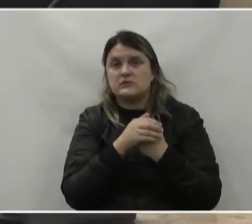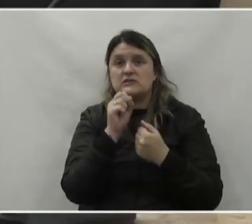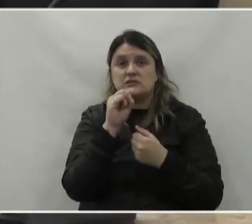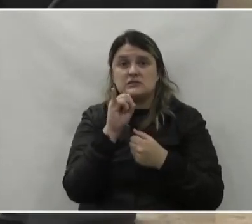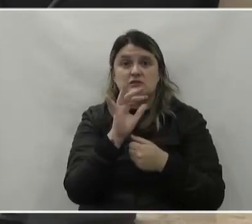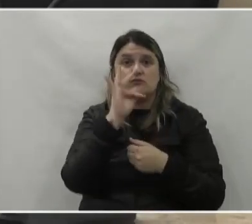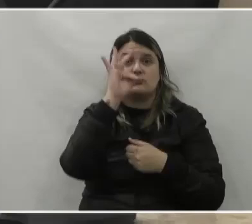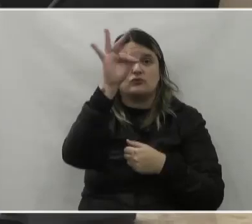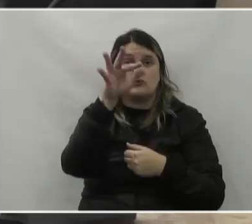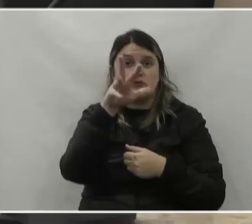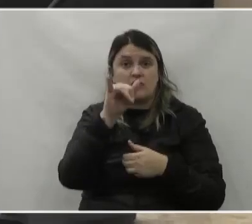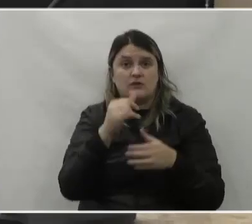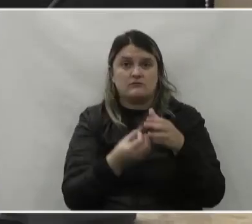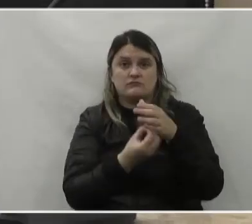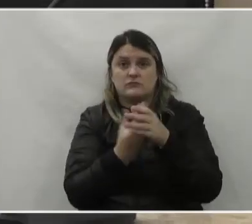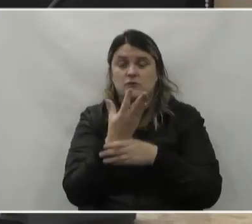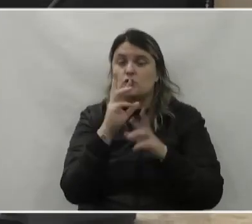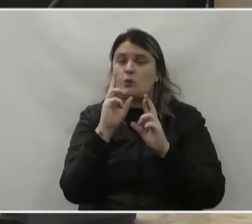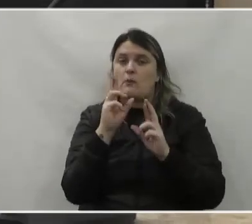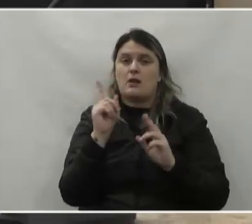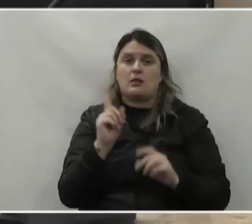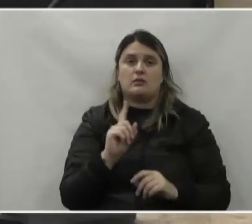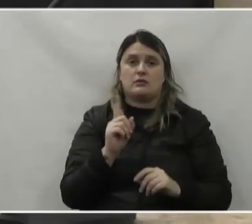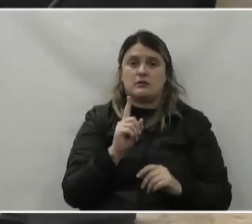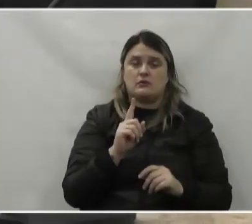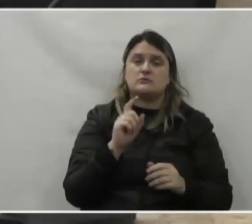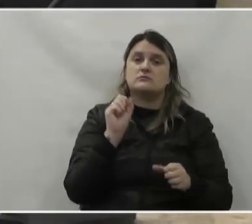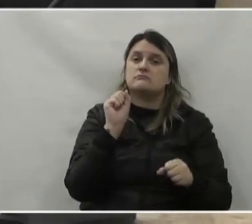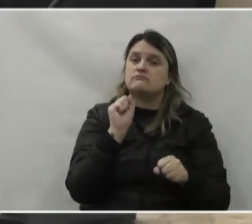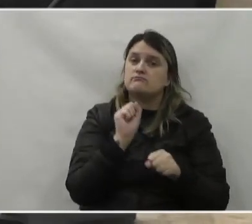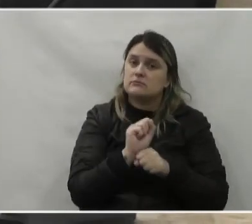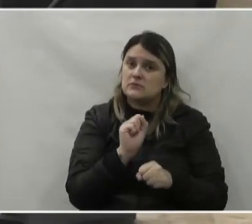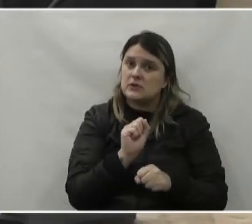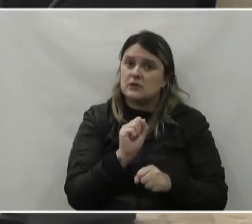aparecer, espero que não, espero que realmente